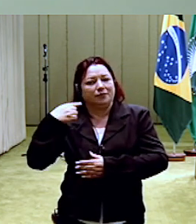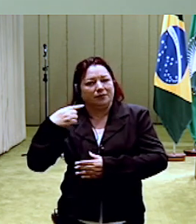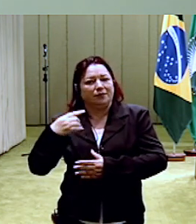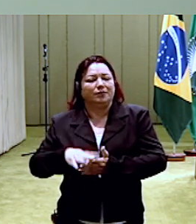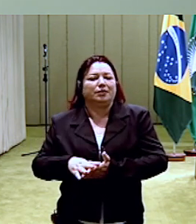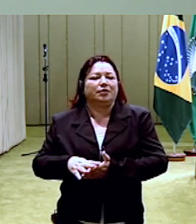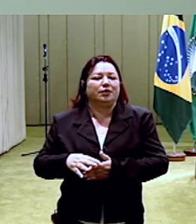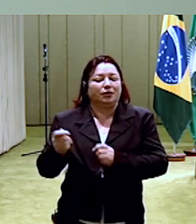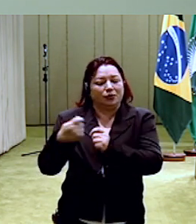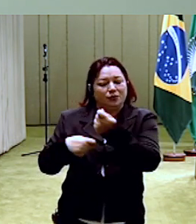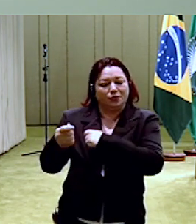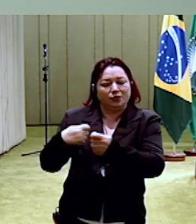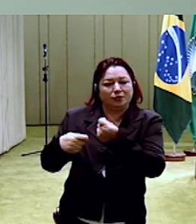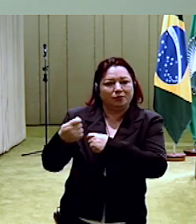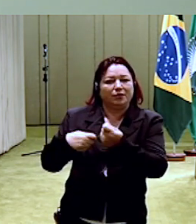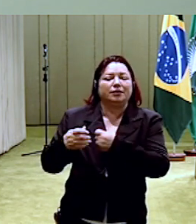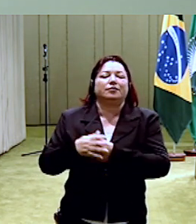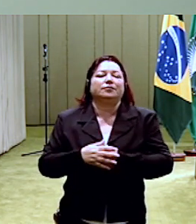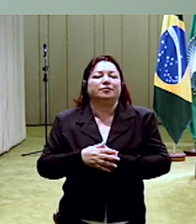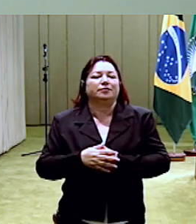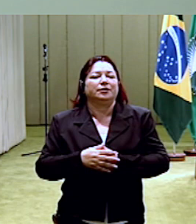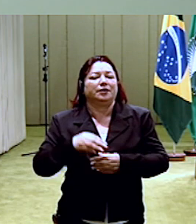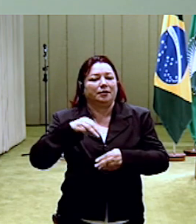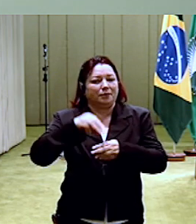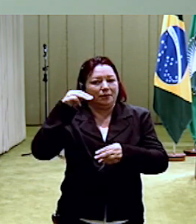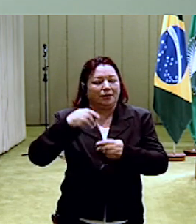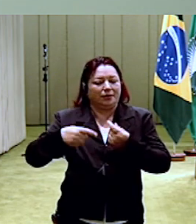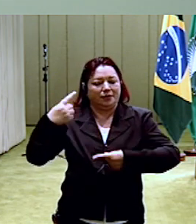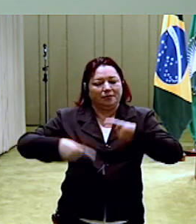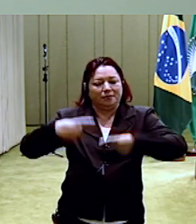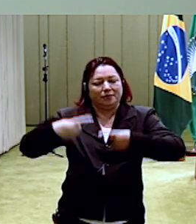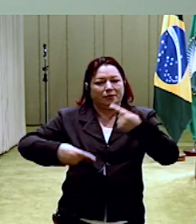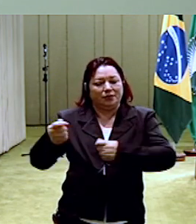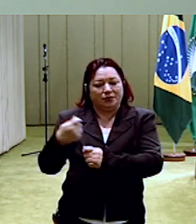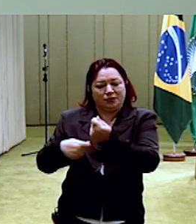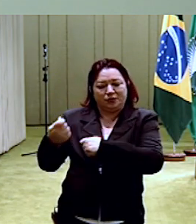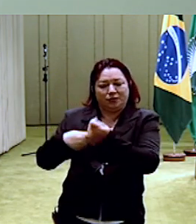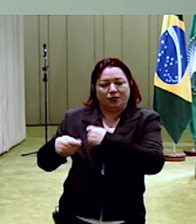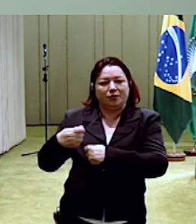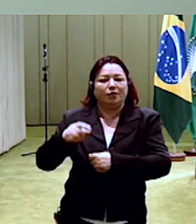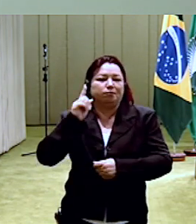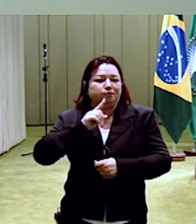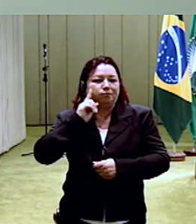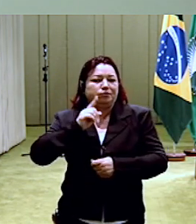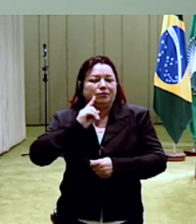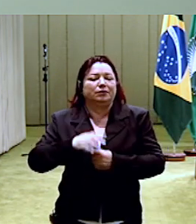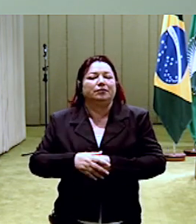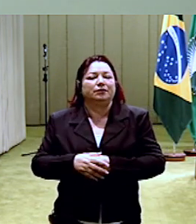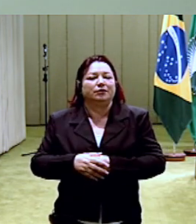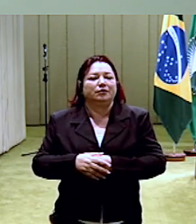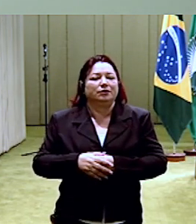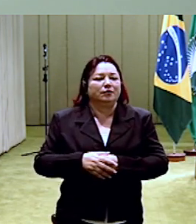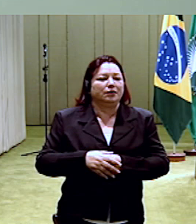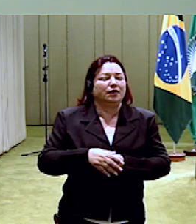Comércio Internacional, Sciences Po e Leri, e mestre em Política Econômica e Administração por Harvard. Tem mais de 30 anos de experiência